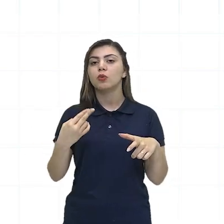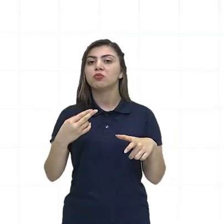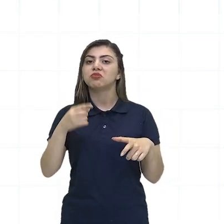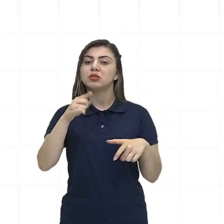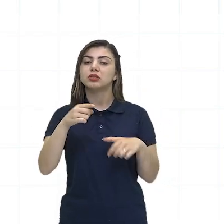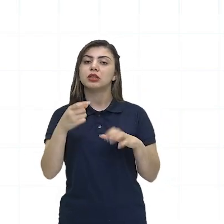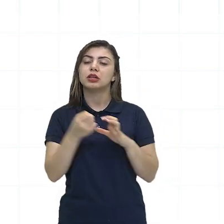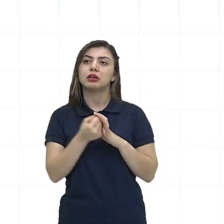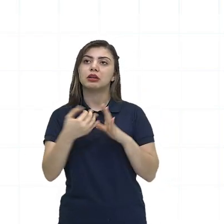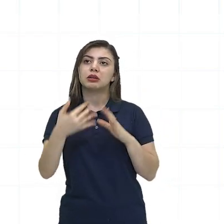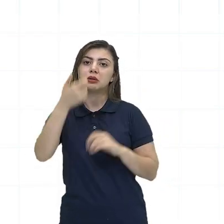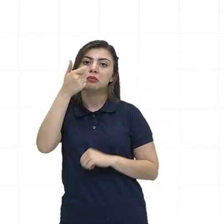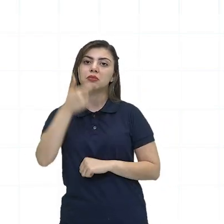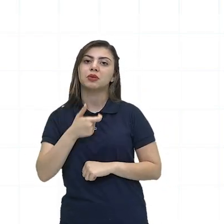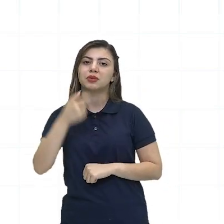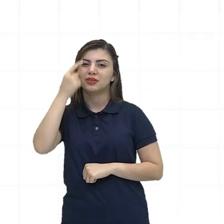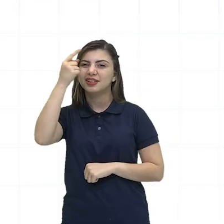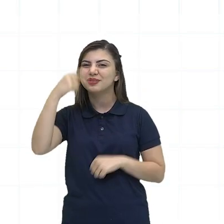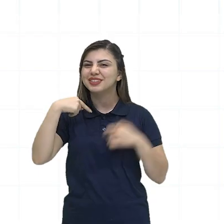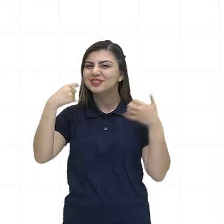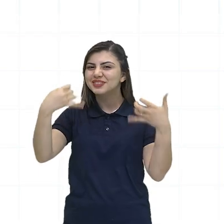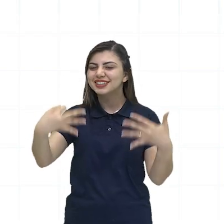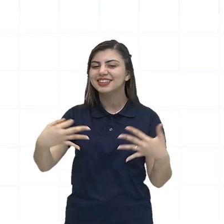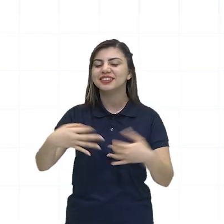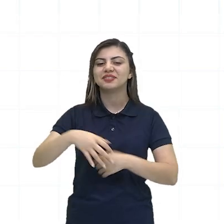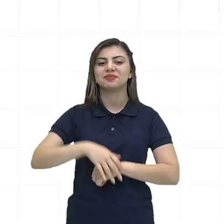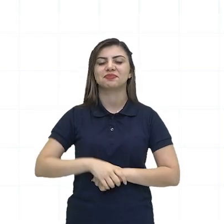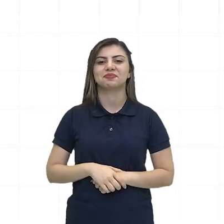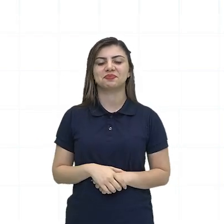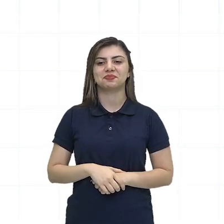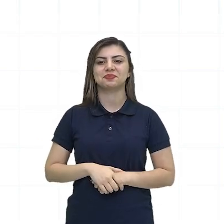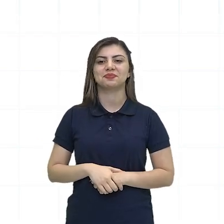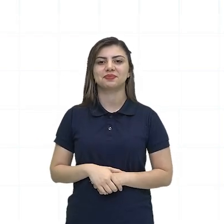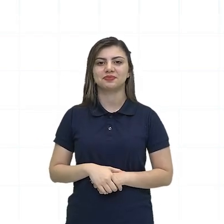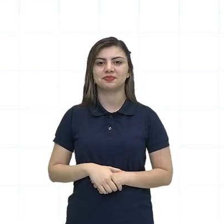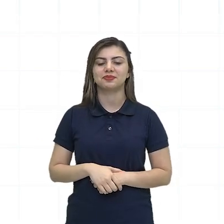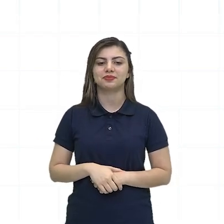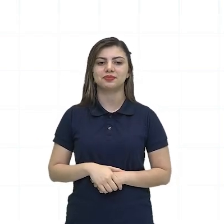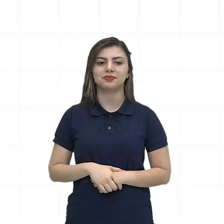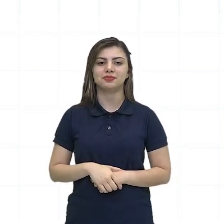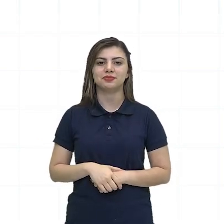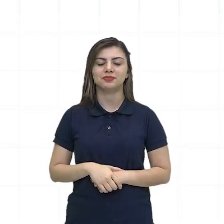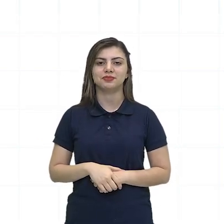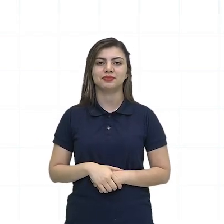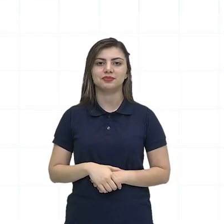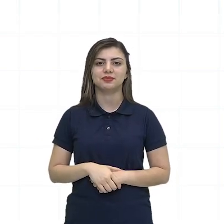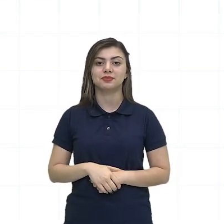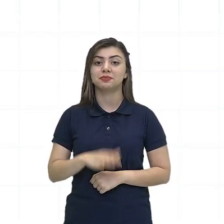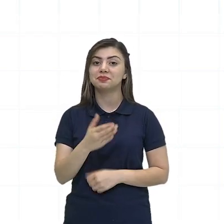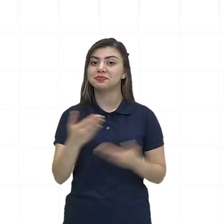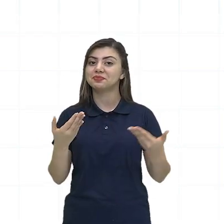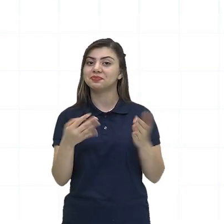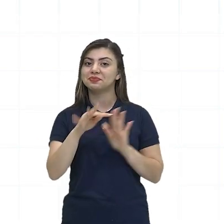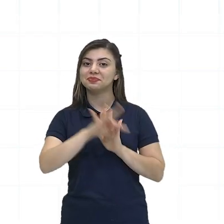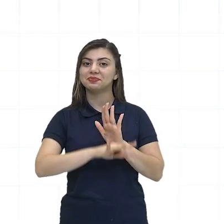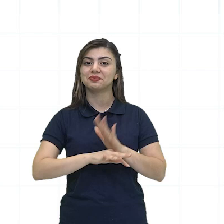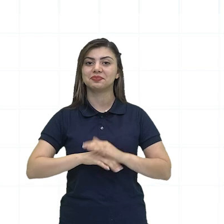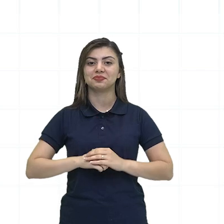de vocês mesmos, como eu acabei de falar. Ok? Vamos ver aqui um